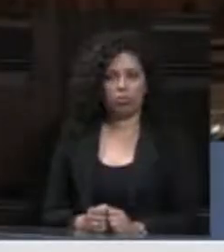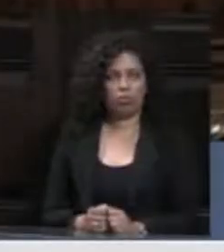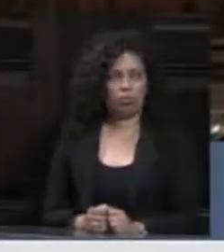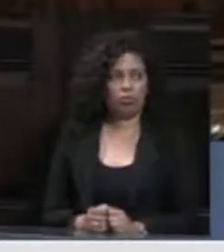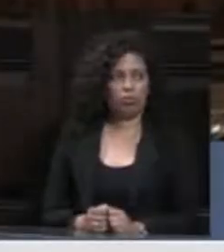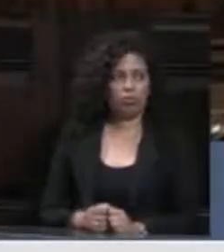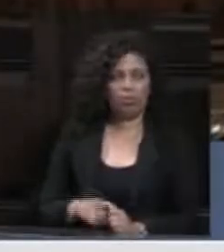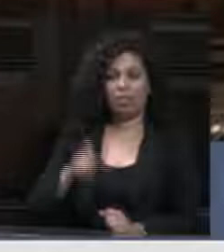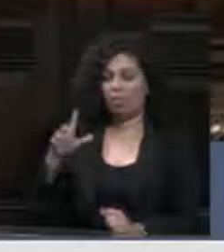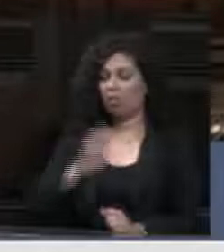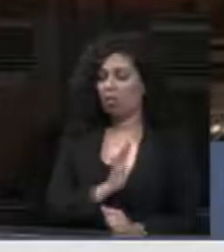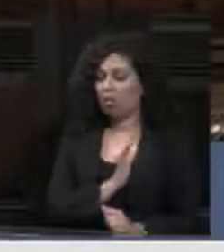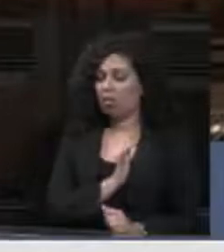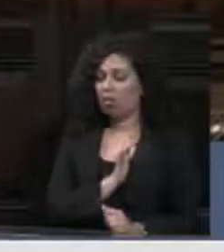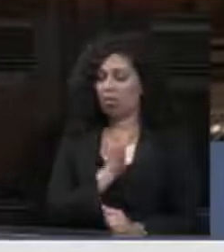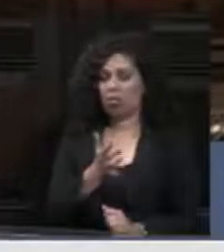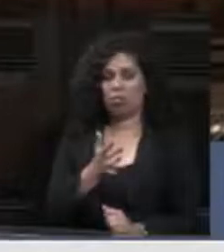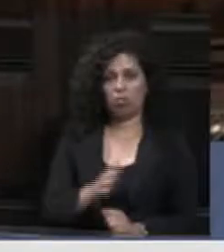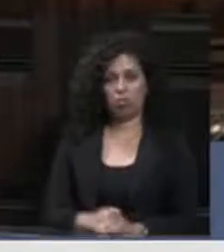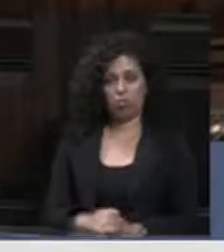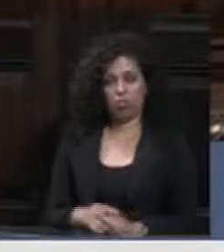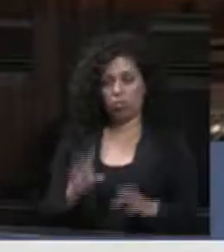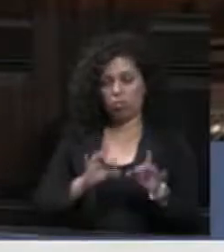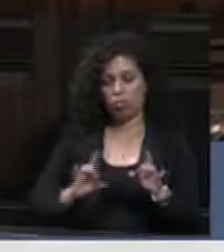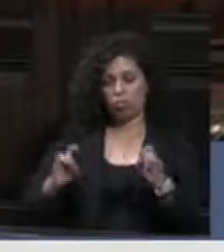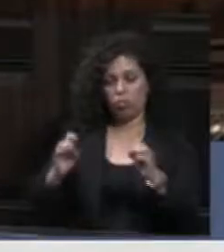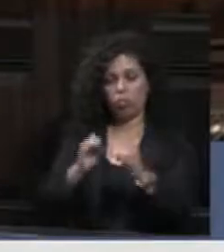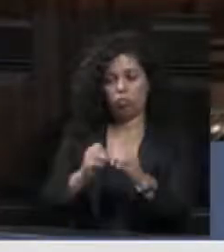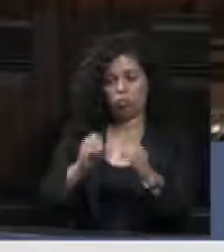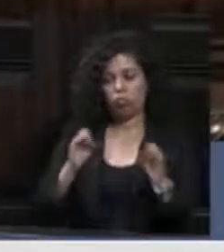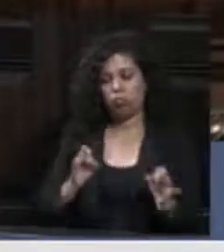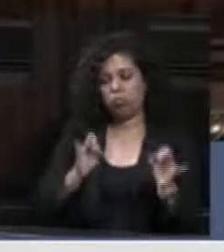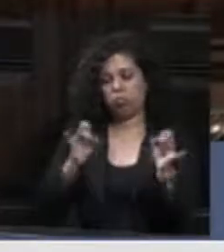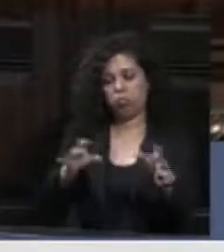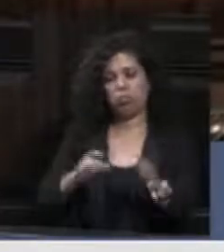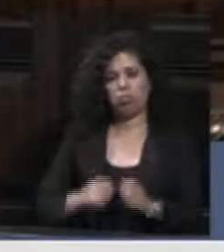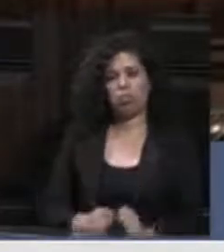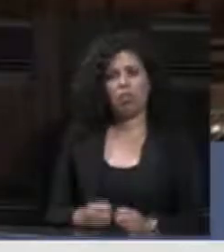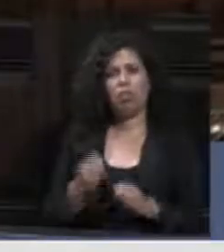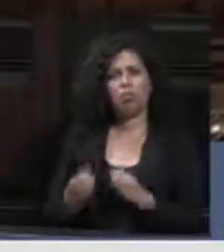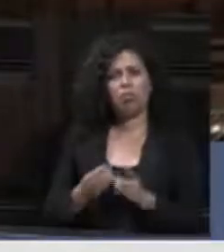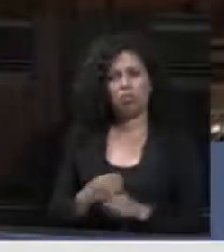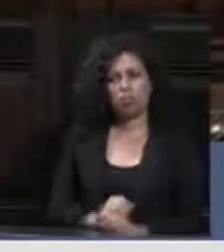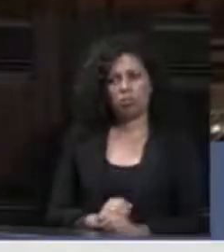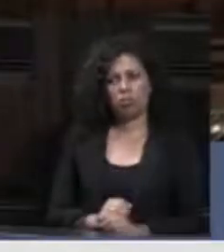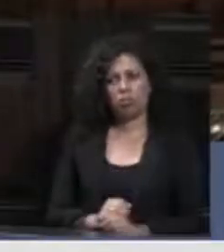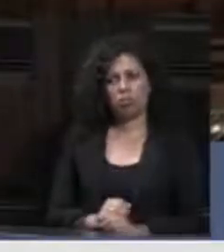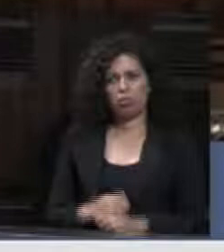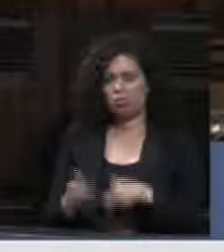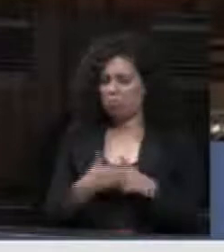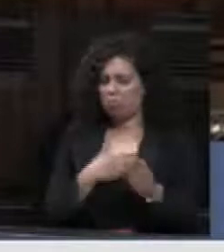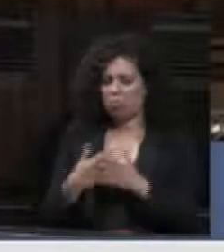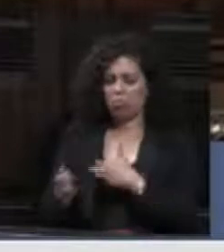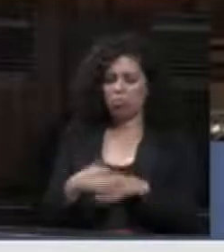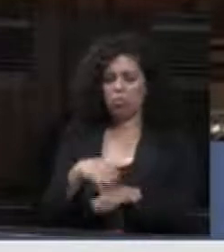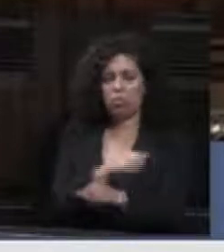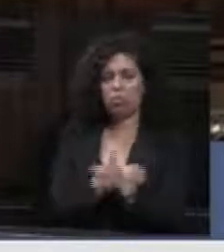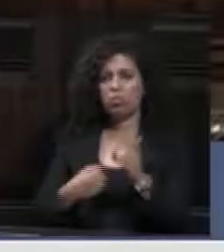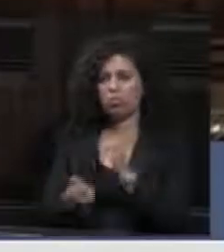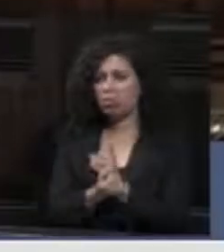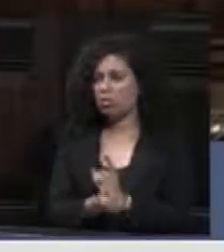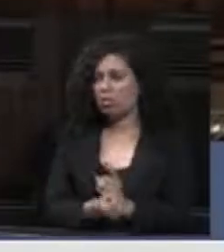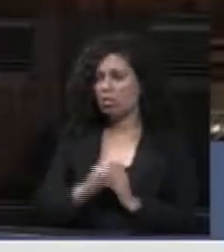como o Estado, o deputado Paulo Ramos, abandona patrimônios que qualquer sociedade minimamente respeitosa para